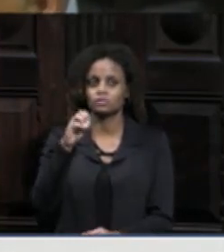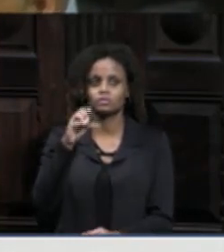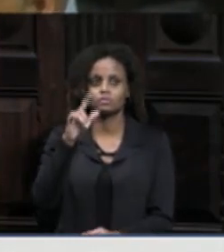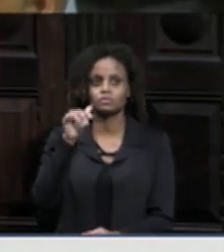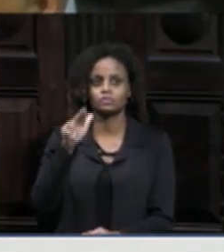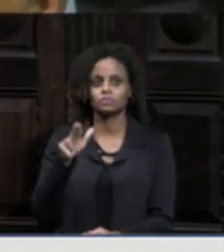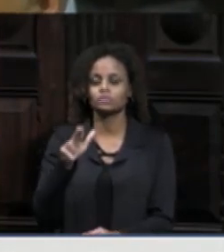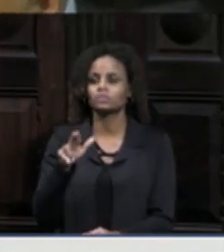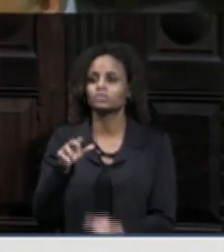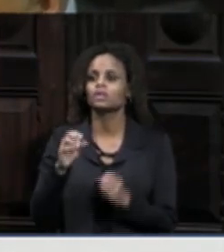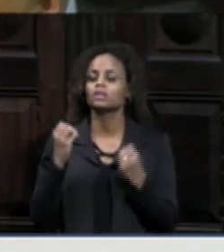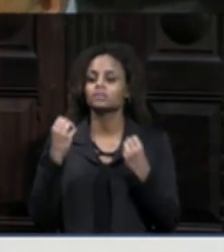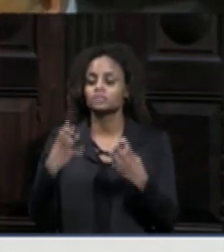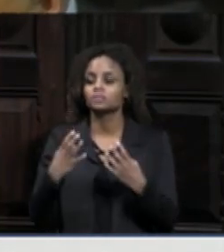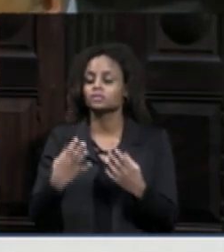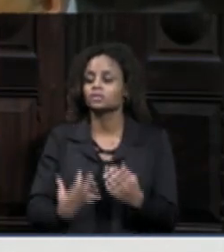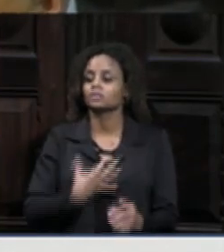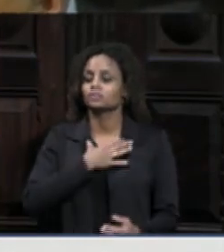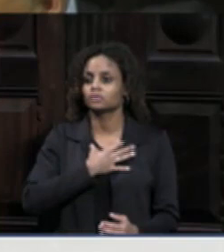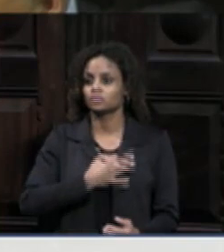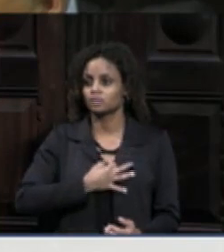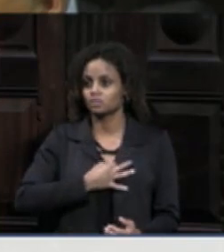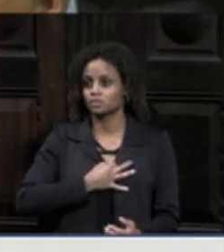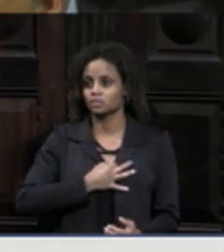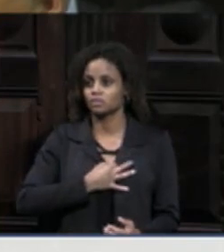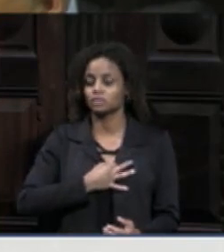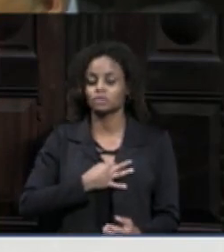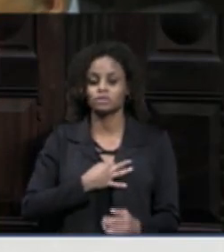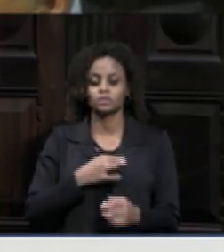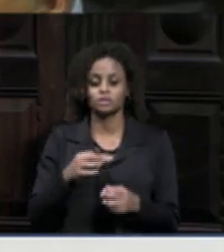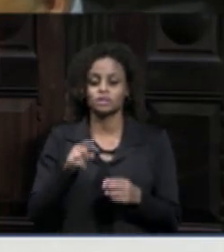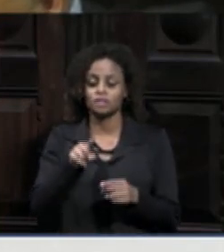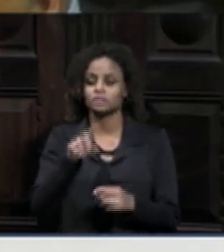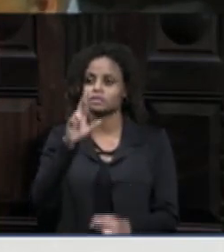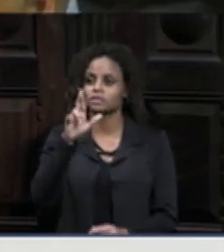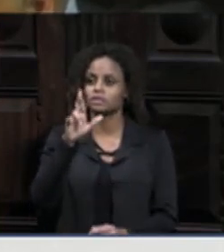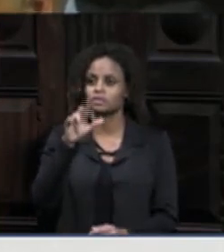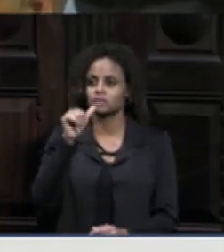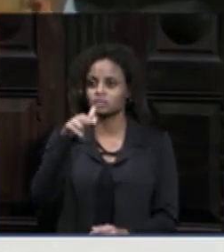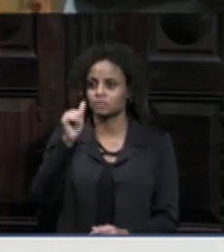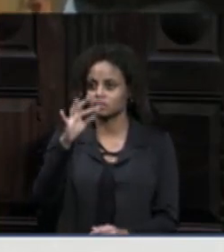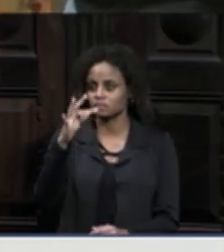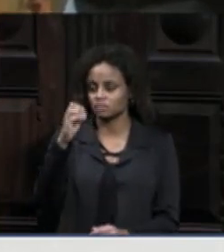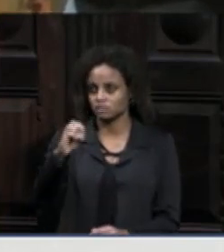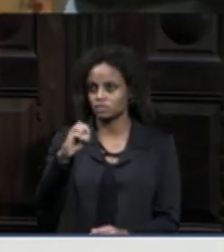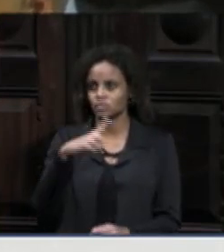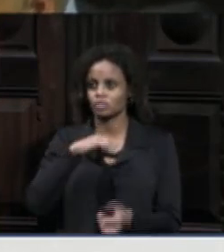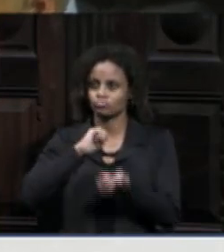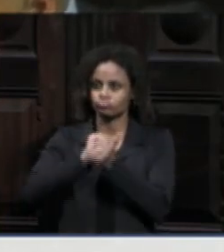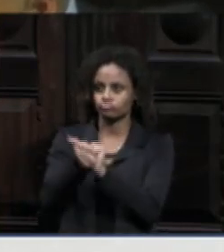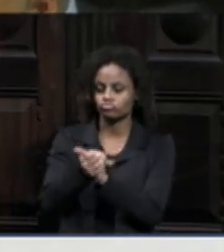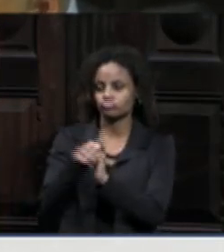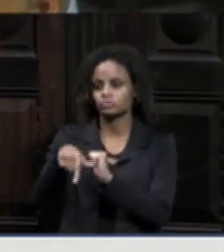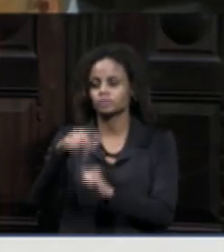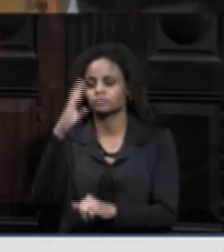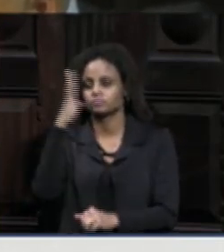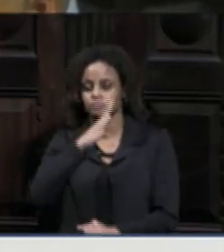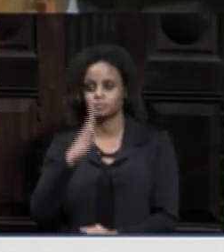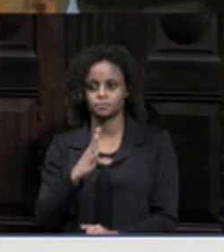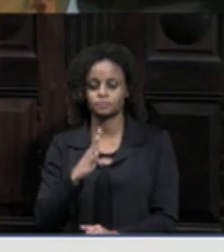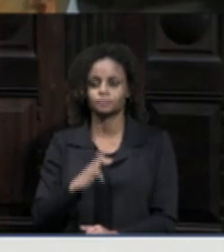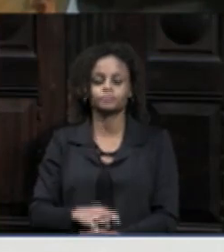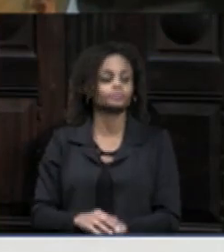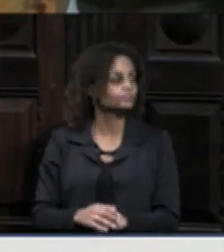ao atleta Marco Aurélio de Oliveira, mais conhecido como Marcão, jogador de futebol brasileiro. Parecer da Comissão de Normas Internas e Proposições